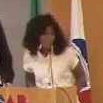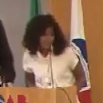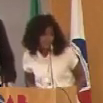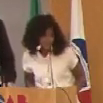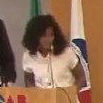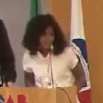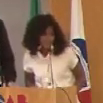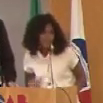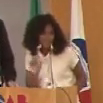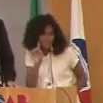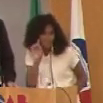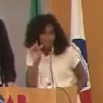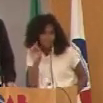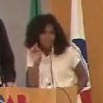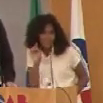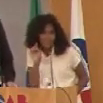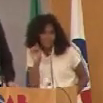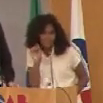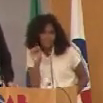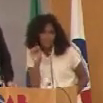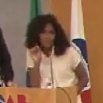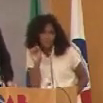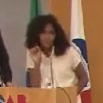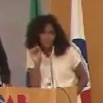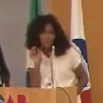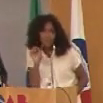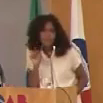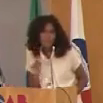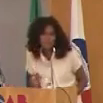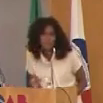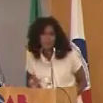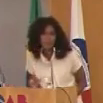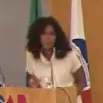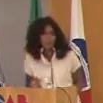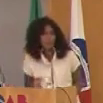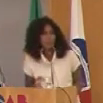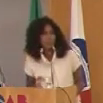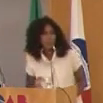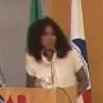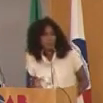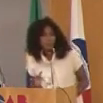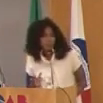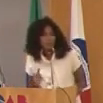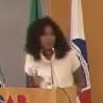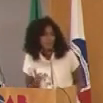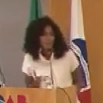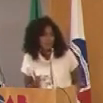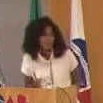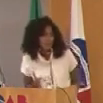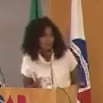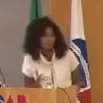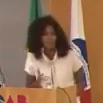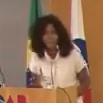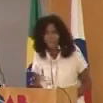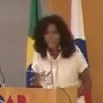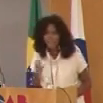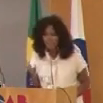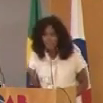Estou bem nervosa, mas tem um motivo especial. Eu estou muito feliz de estar